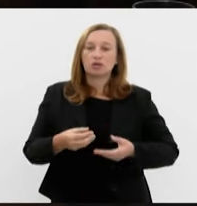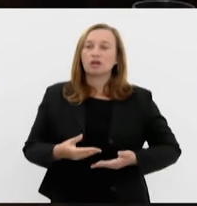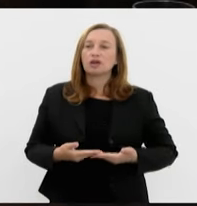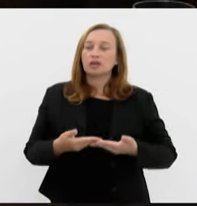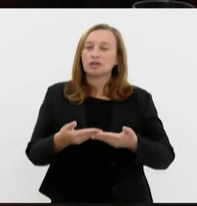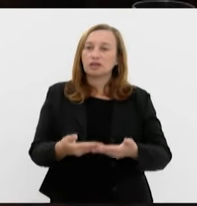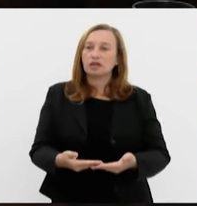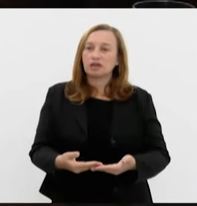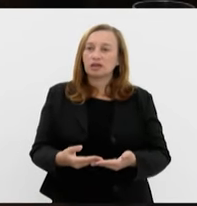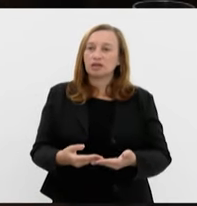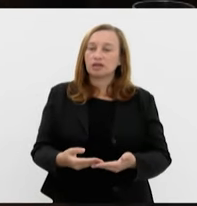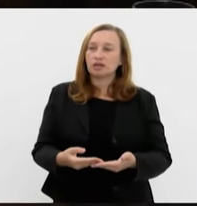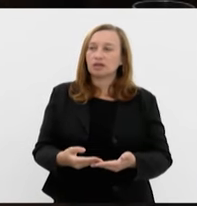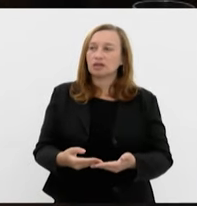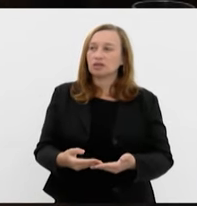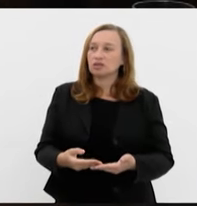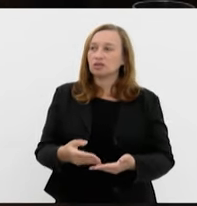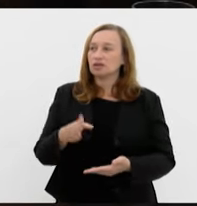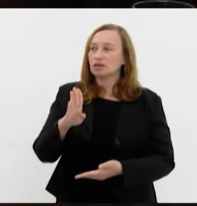e